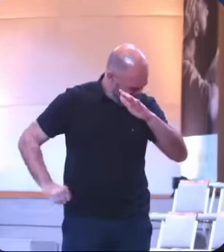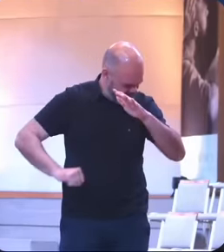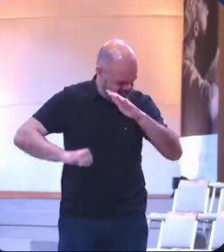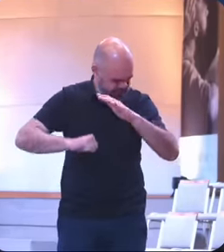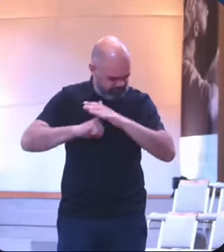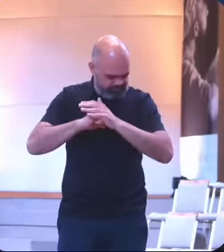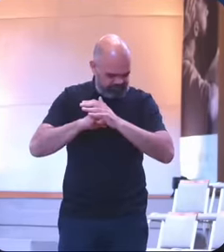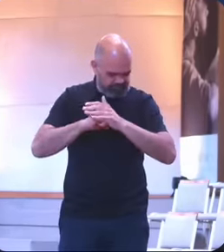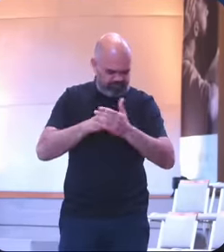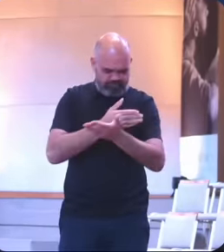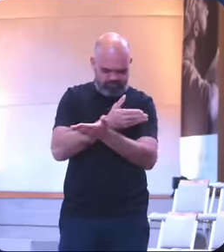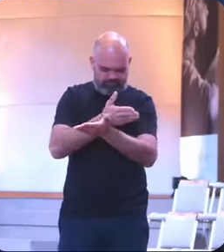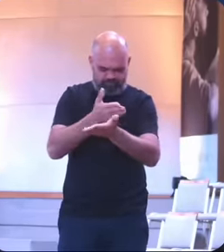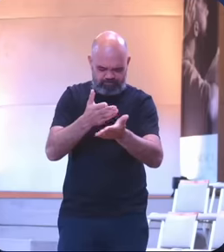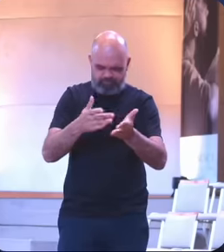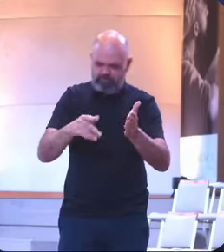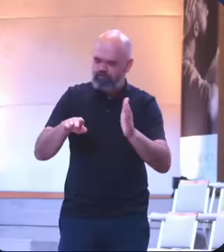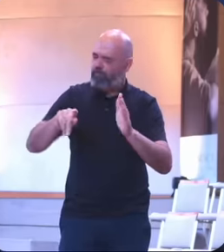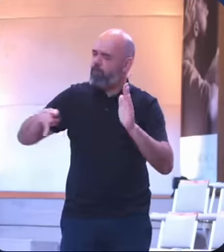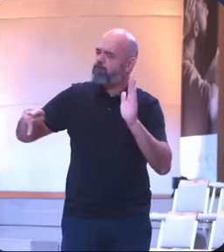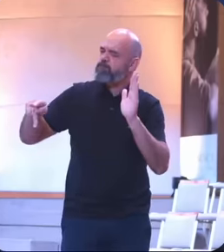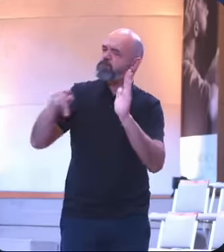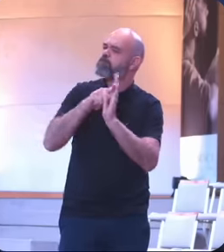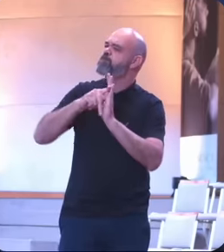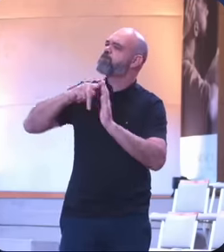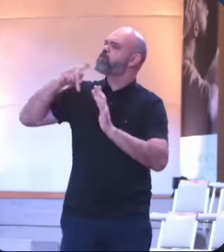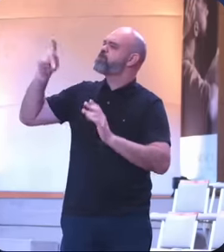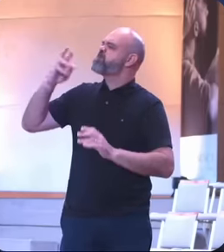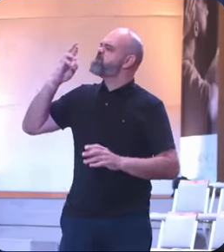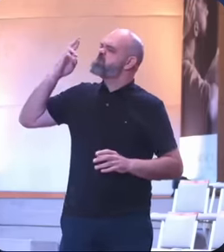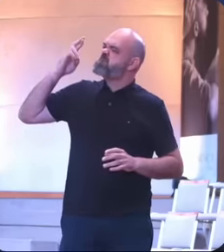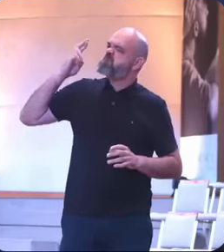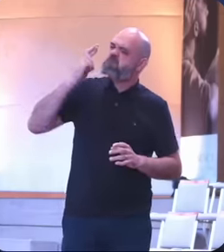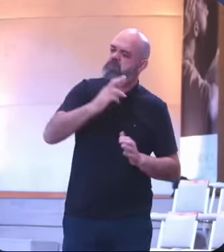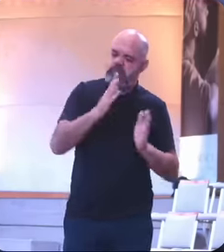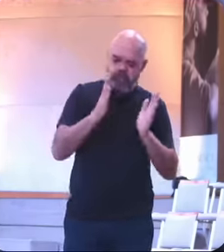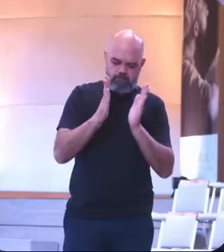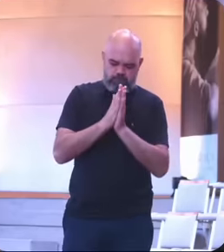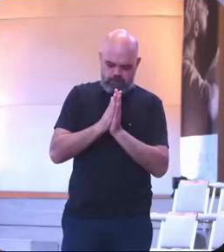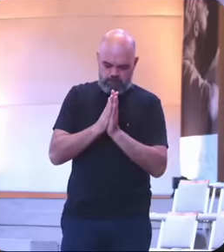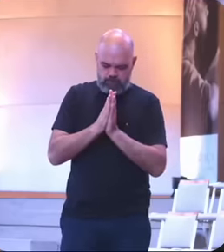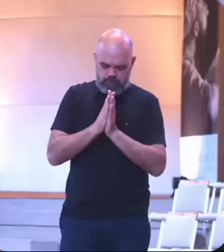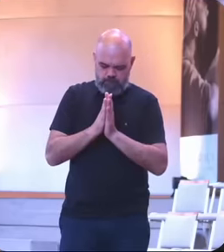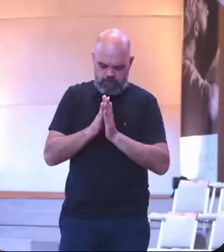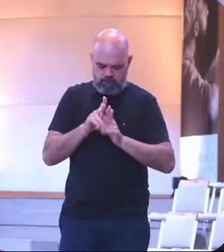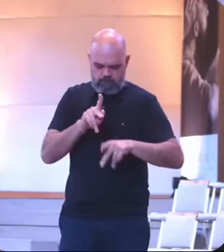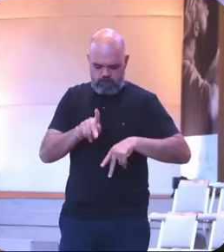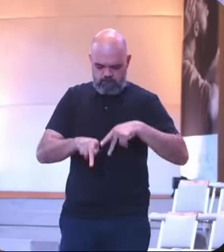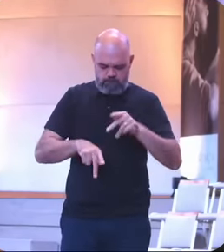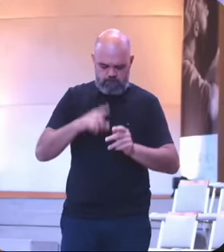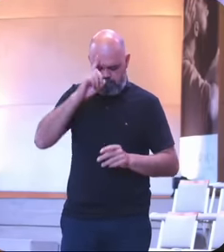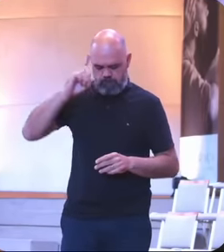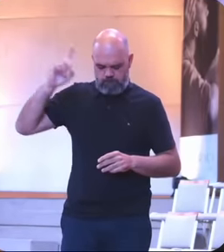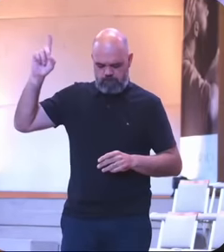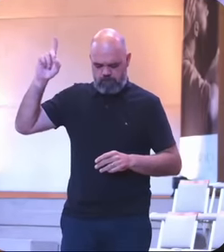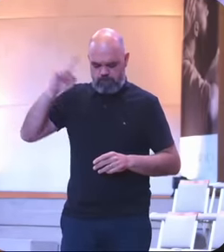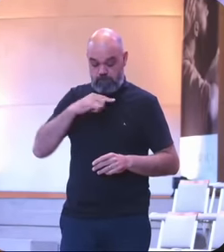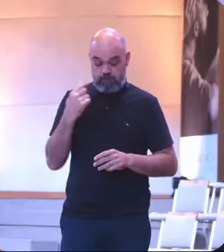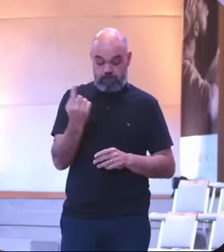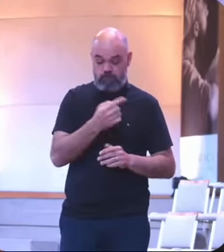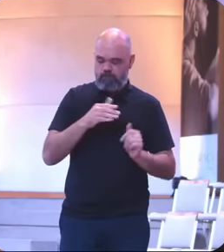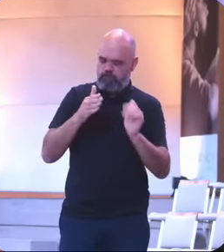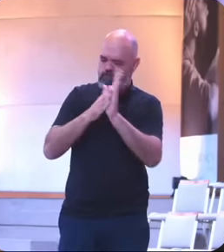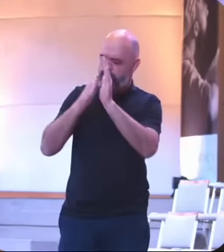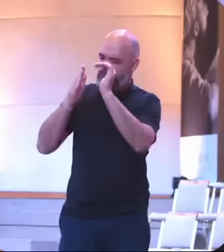são teus, eles são teus. Resposta de oração de alguém. E eu te louvo por isso,